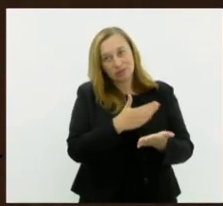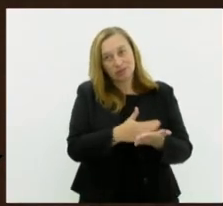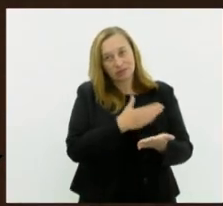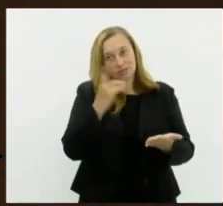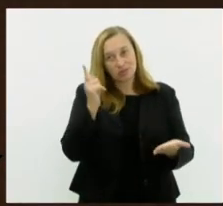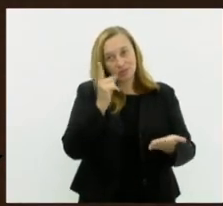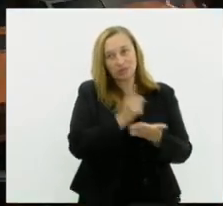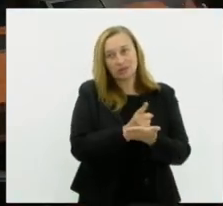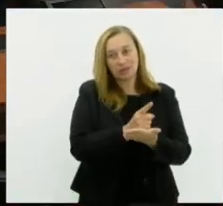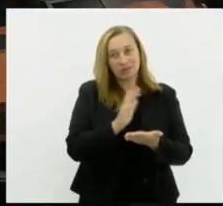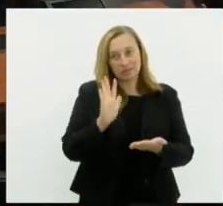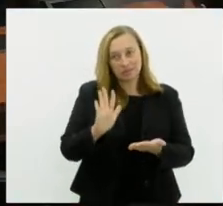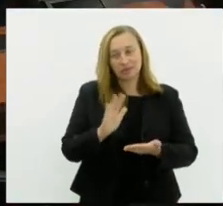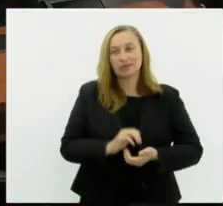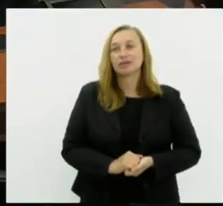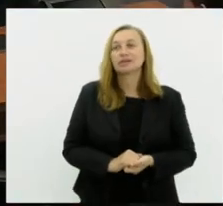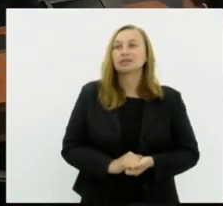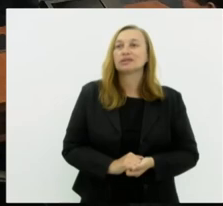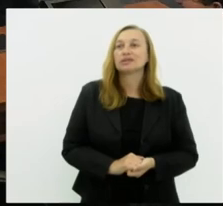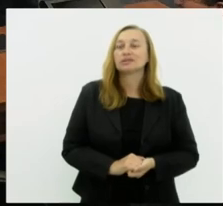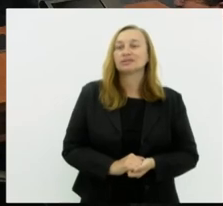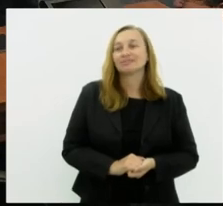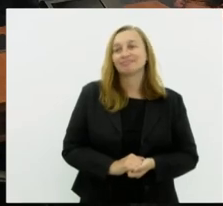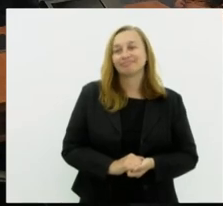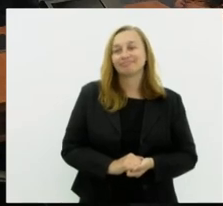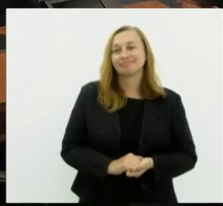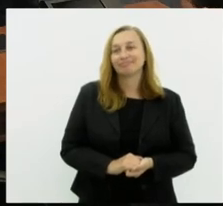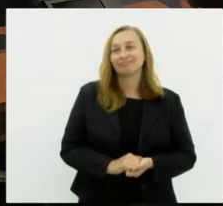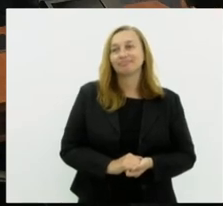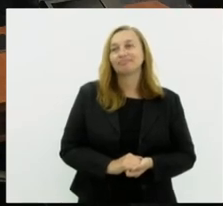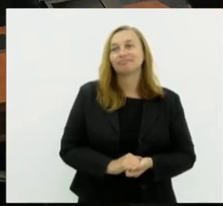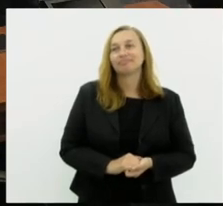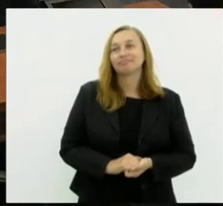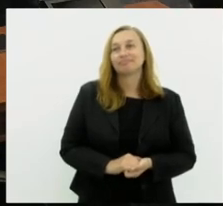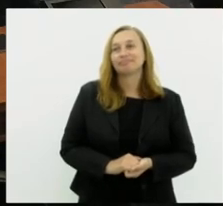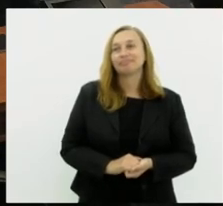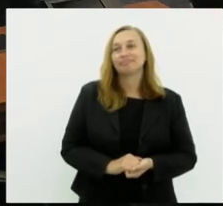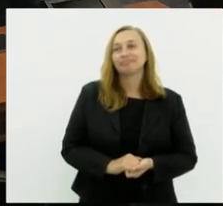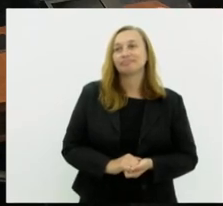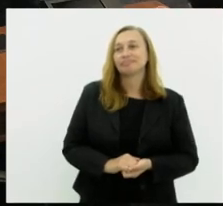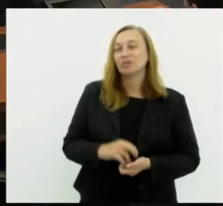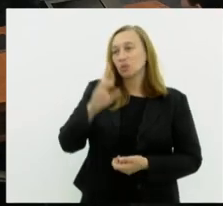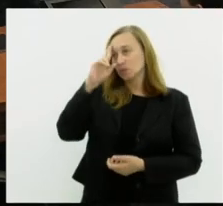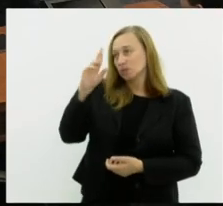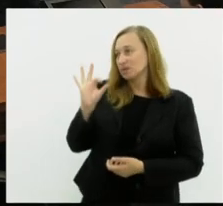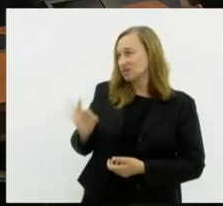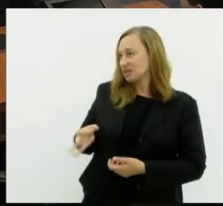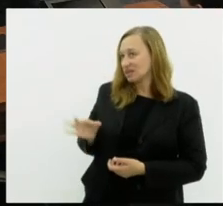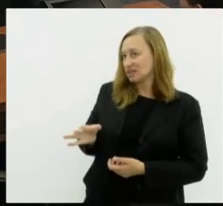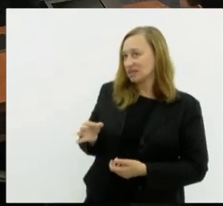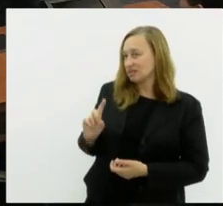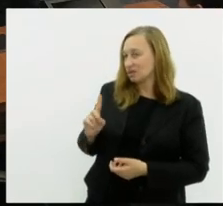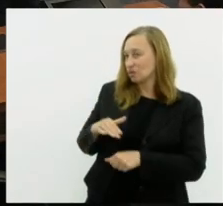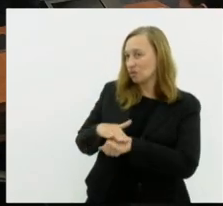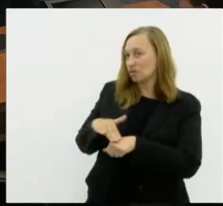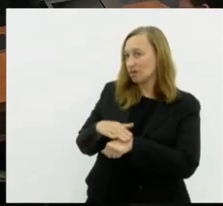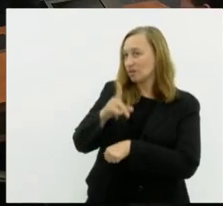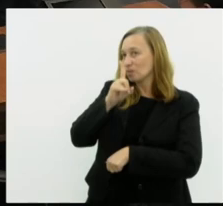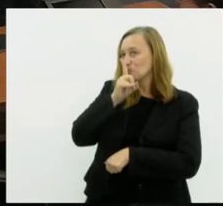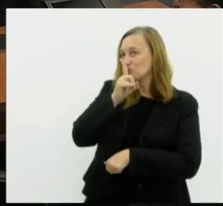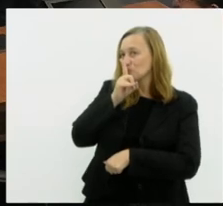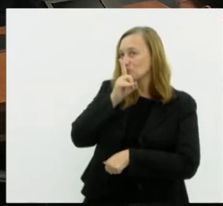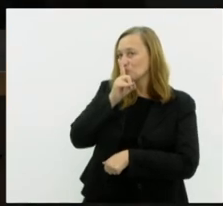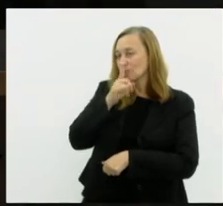coladas. Também isso, né? Vossa Excelência tem toda a razão. Eu não devia conversar, eu devia ficar em silêncio.